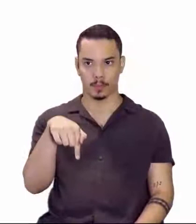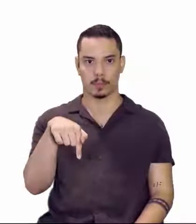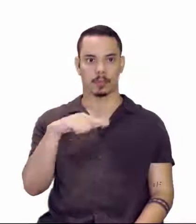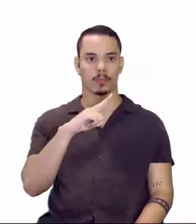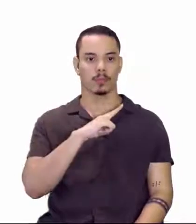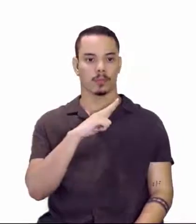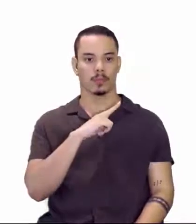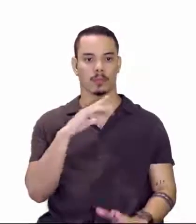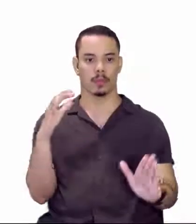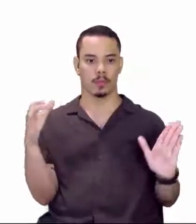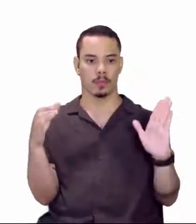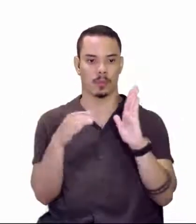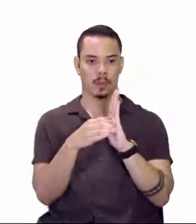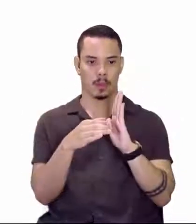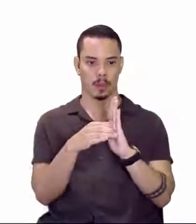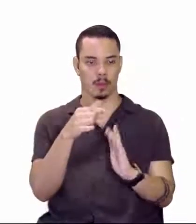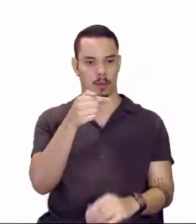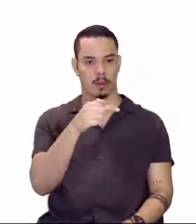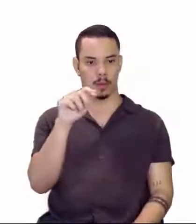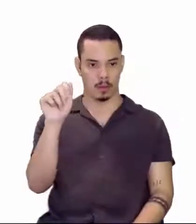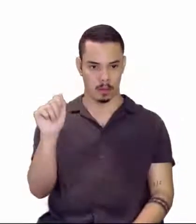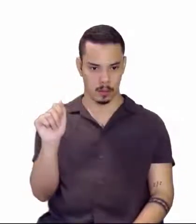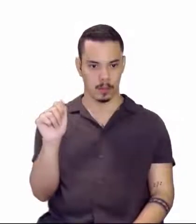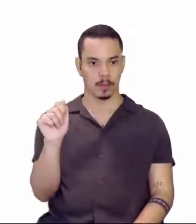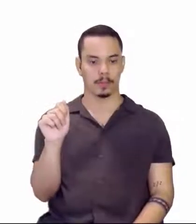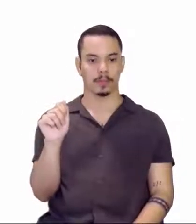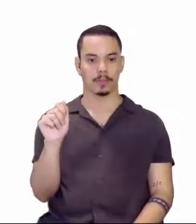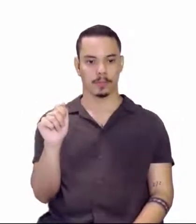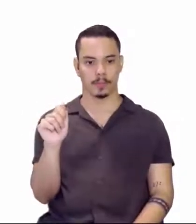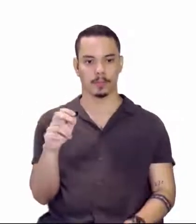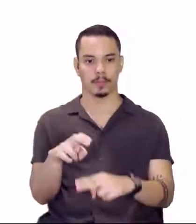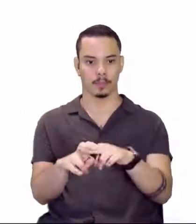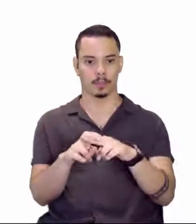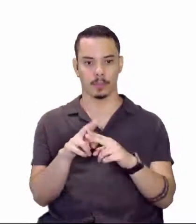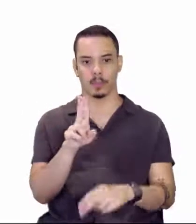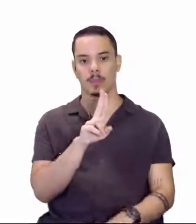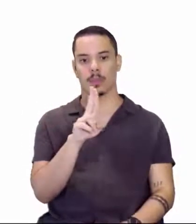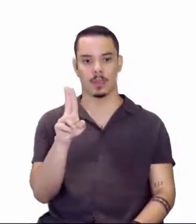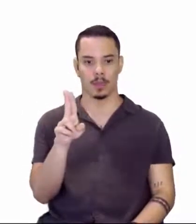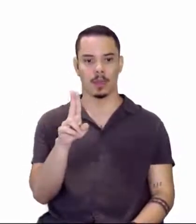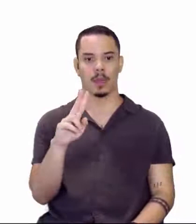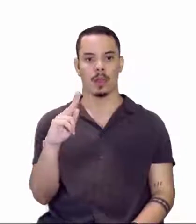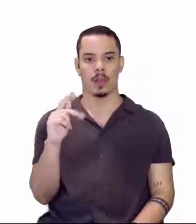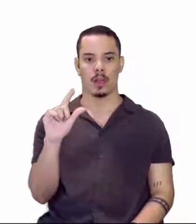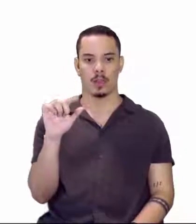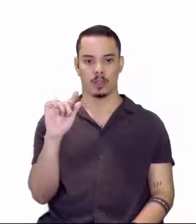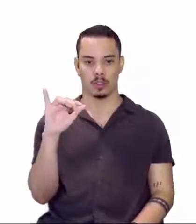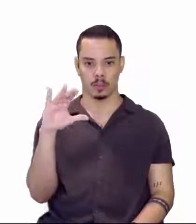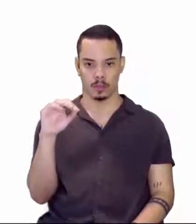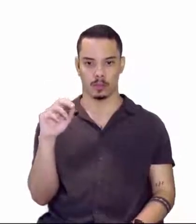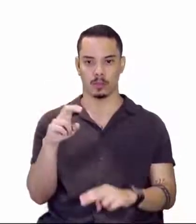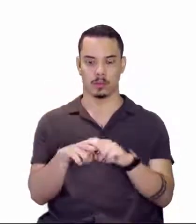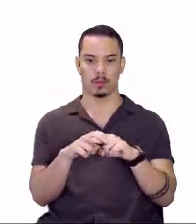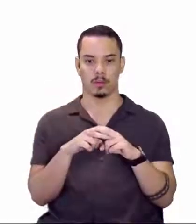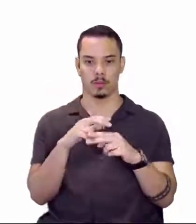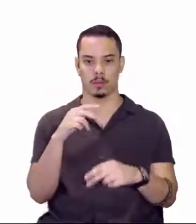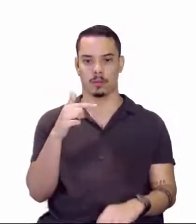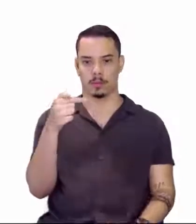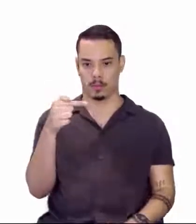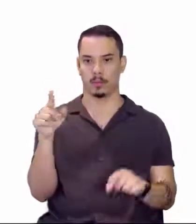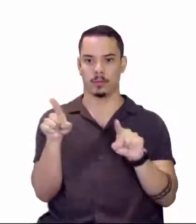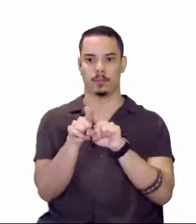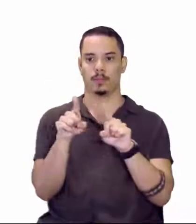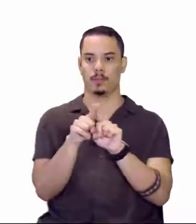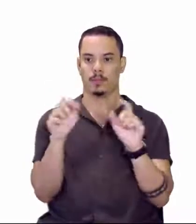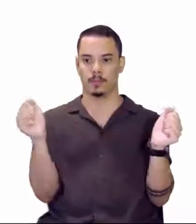da família 7A e são chamados de halogênio. Portanto, 7 elétrons na